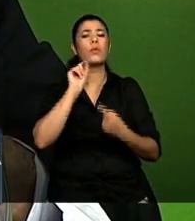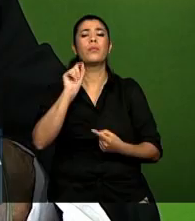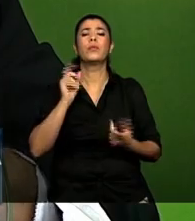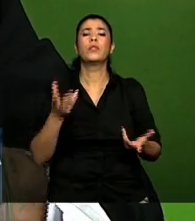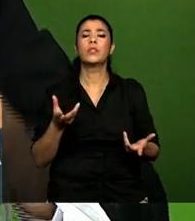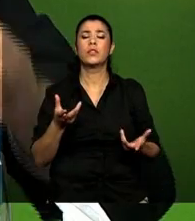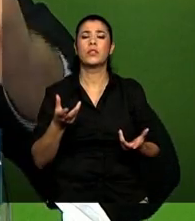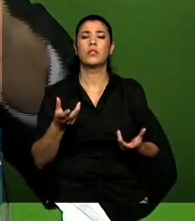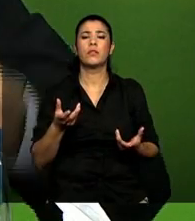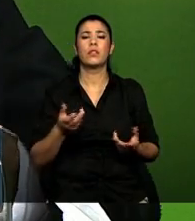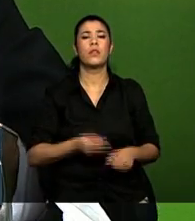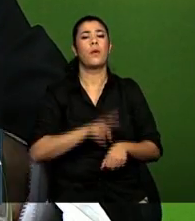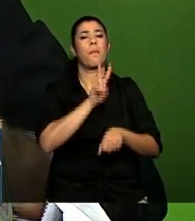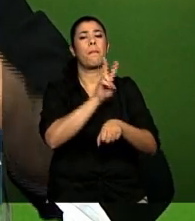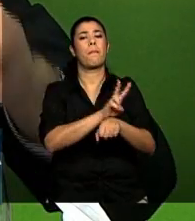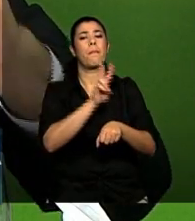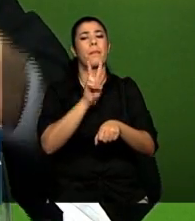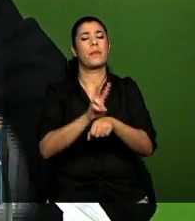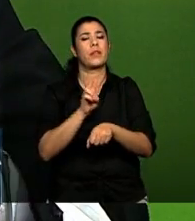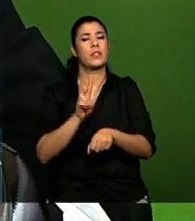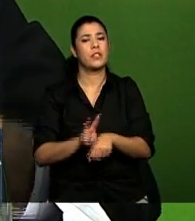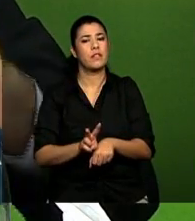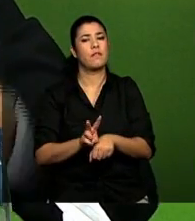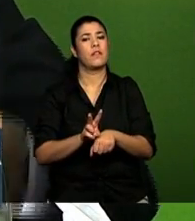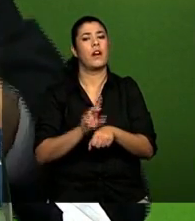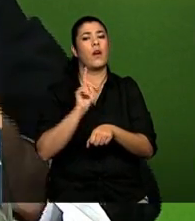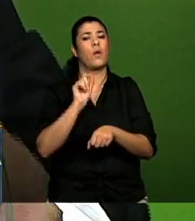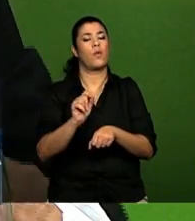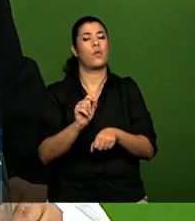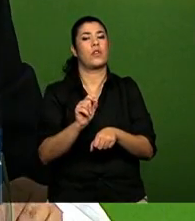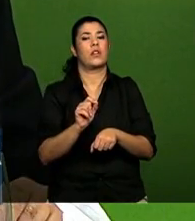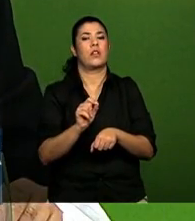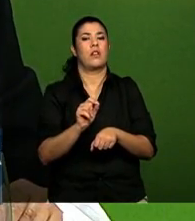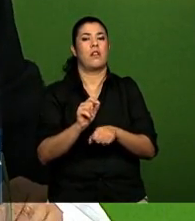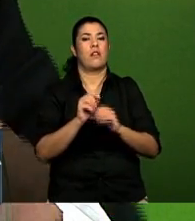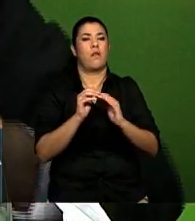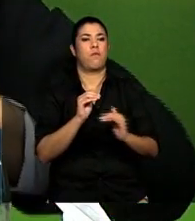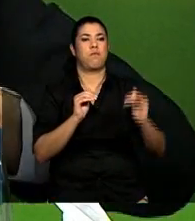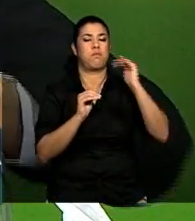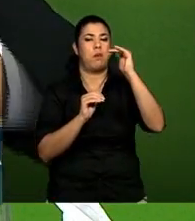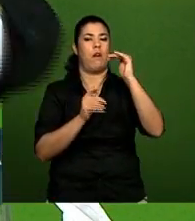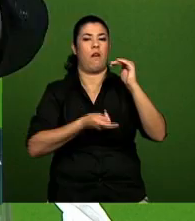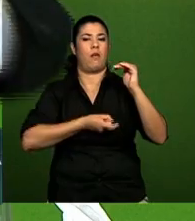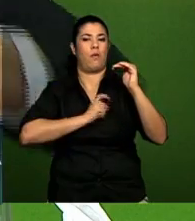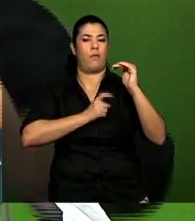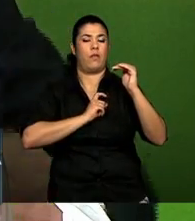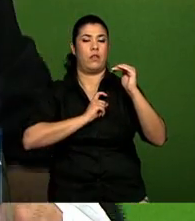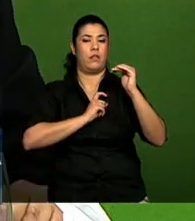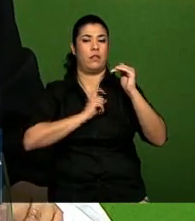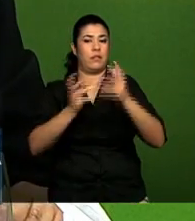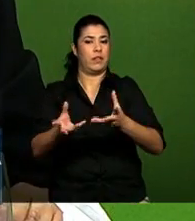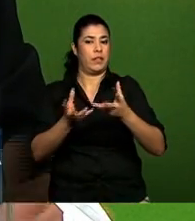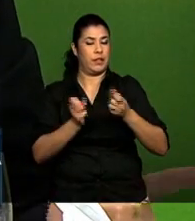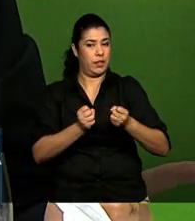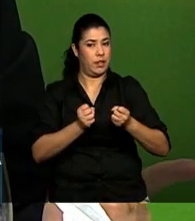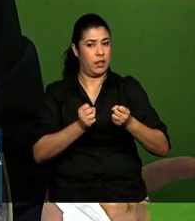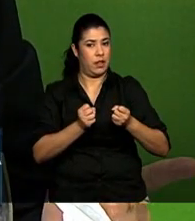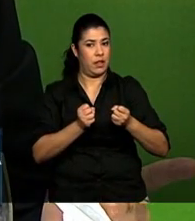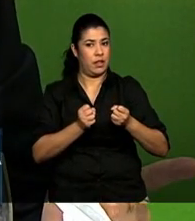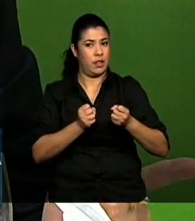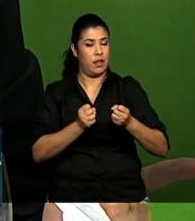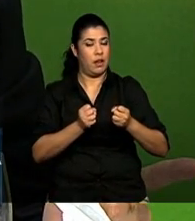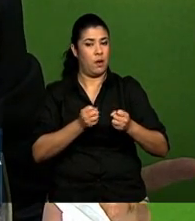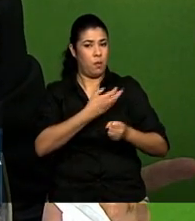eh preservar uma fortaleza fiscal no governo que permita com que ele dê continuidade a